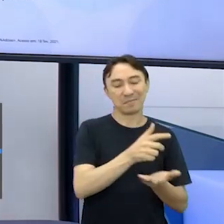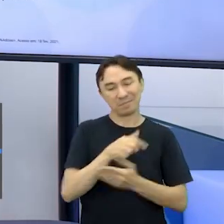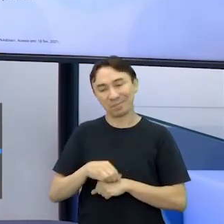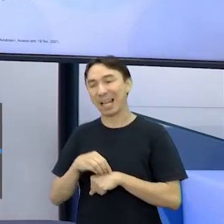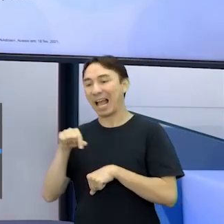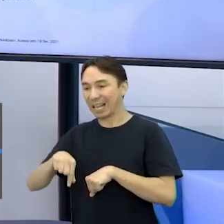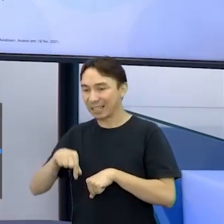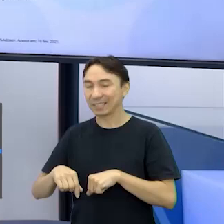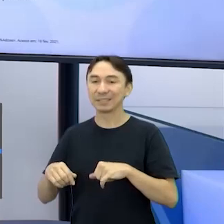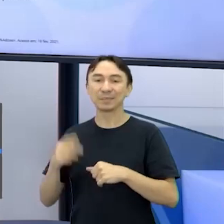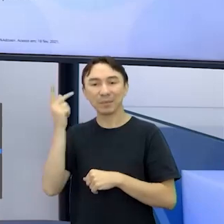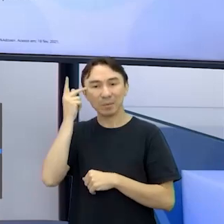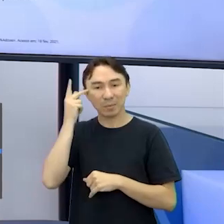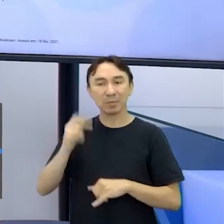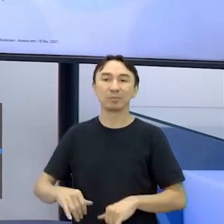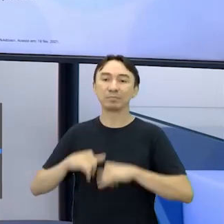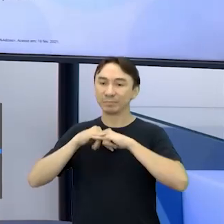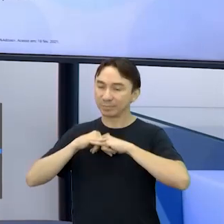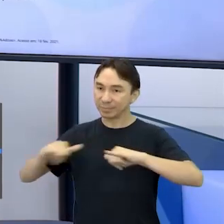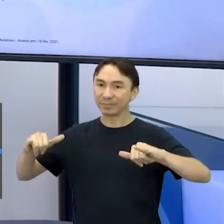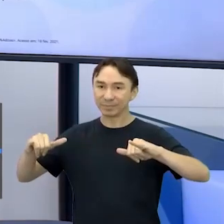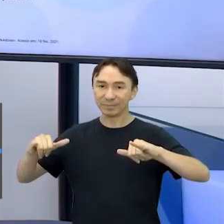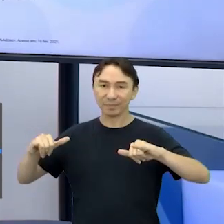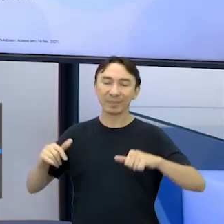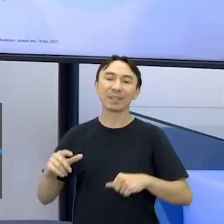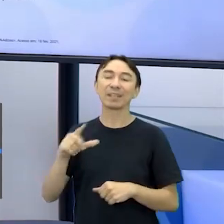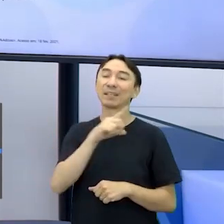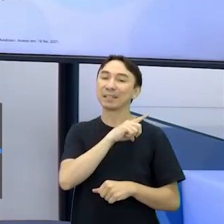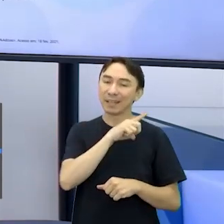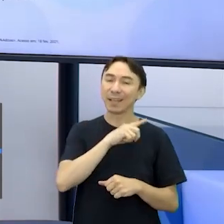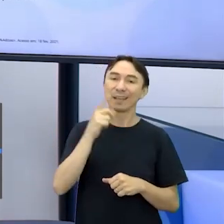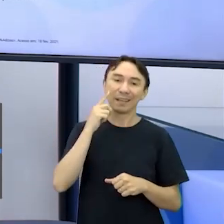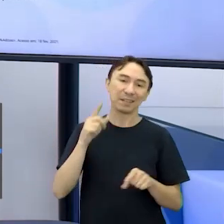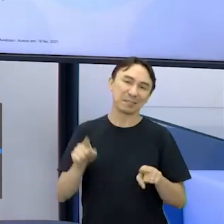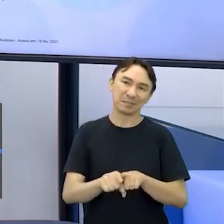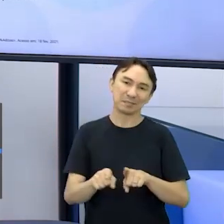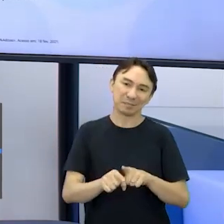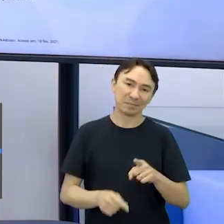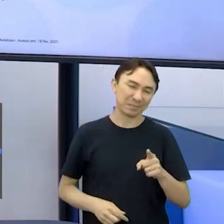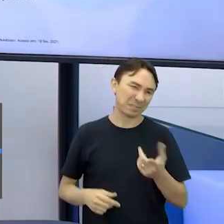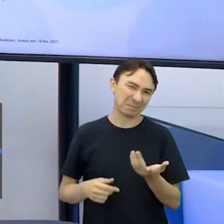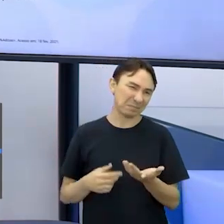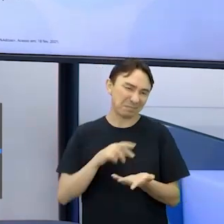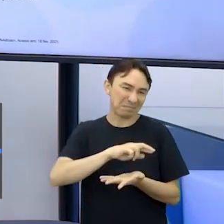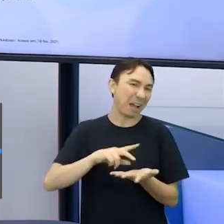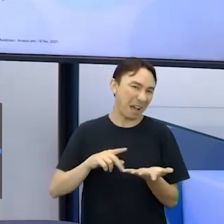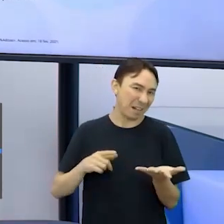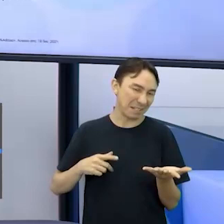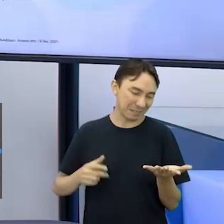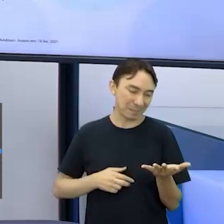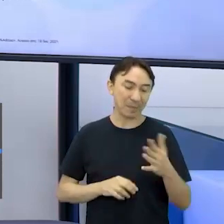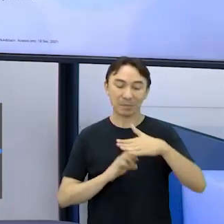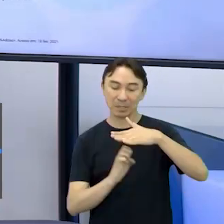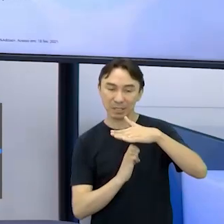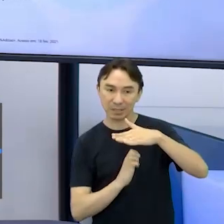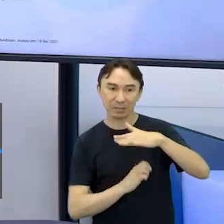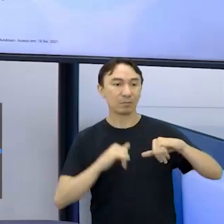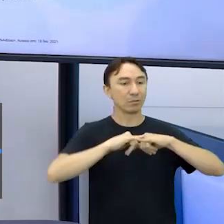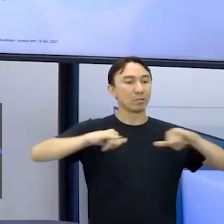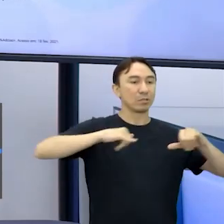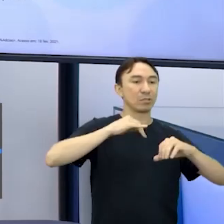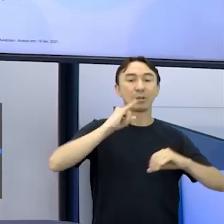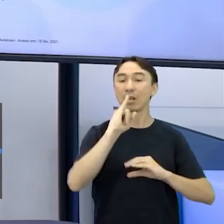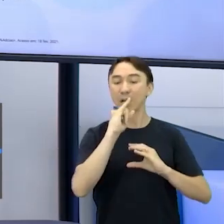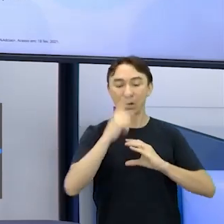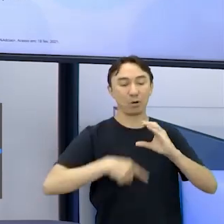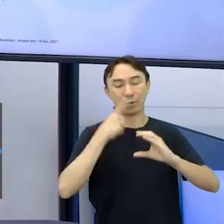escrito lá, Agências de Notícias Internacionais. Geralmente coloca o nome da agência, né? Reuters, ou seja lá o que for. A ideia é que a gente tem que